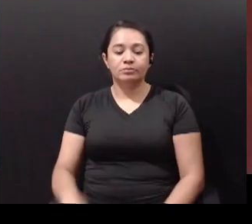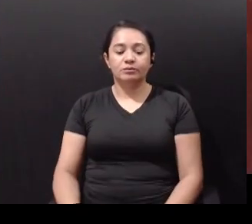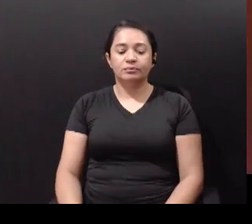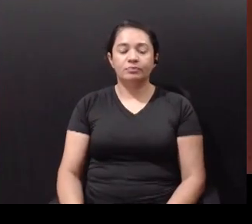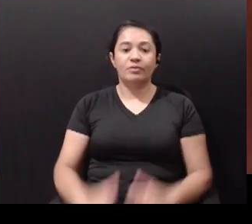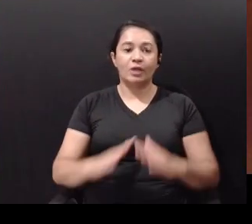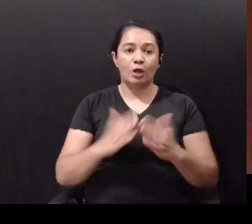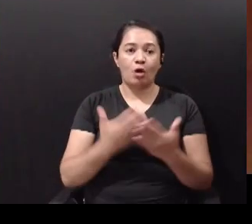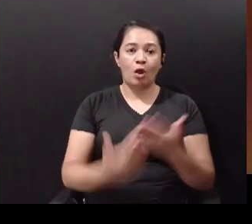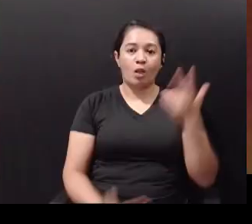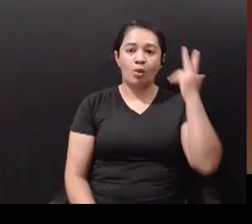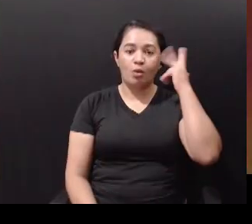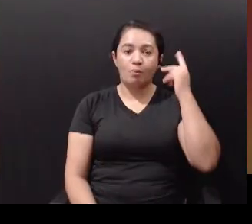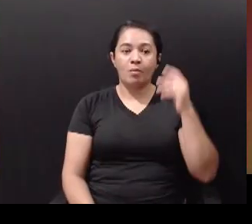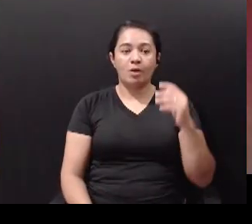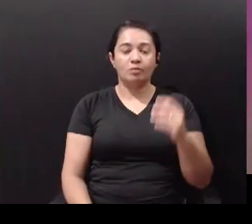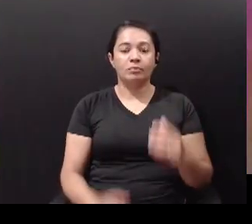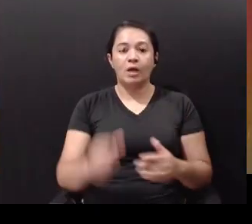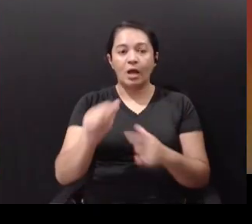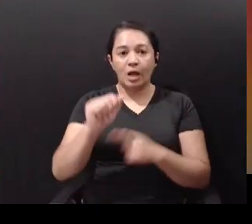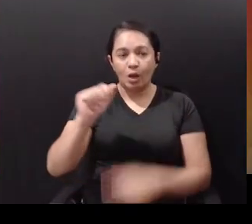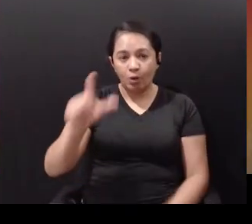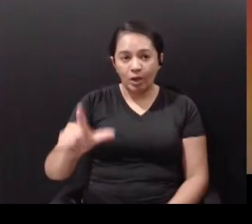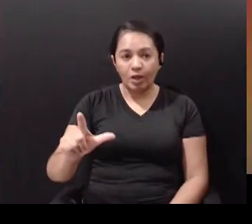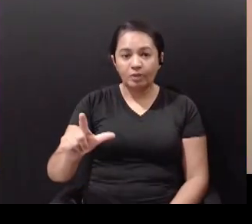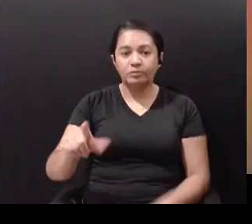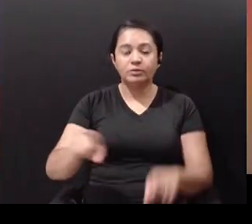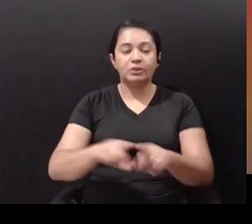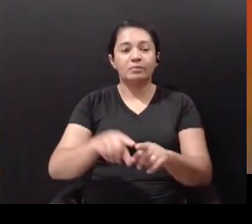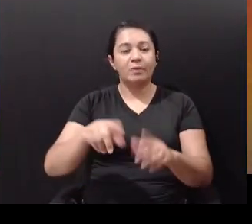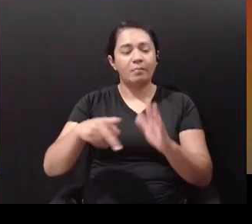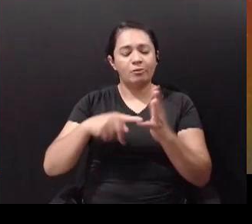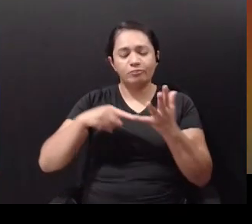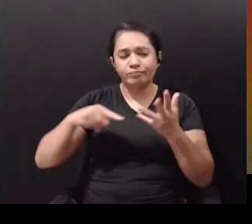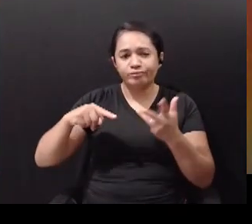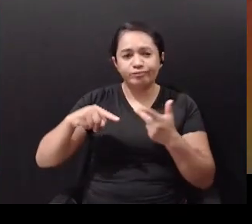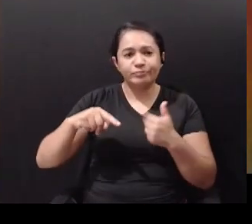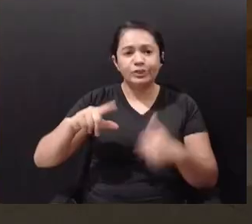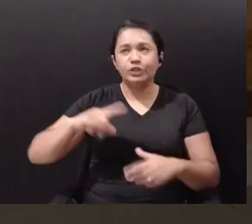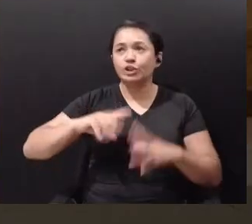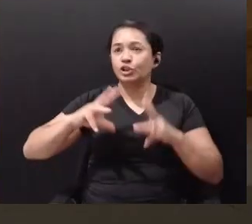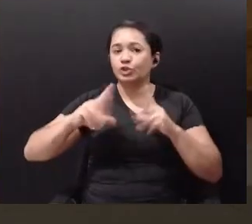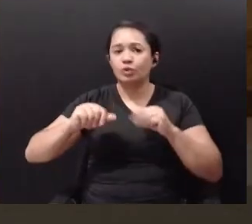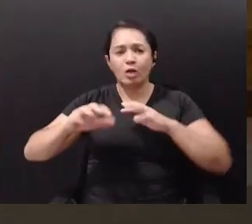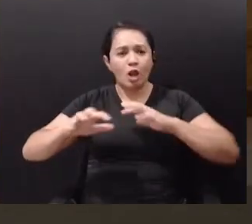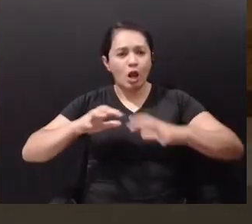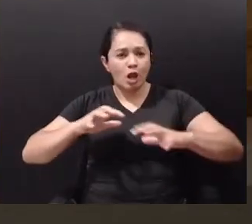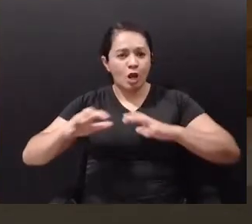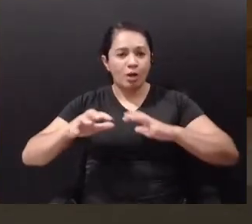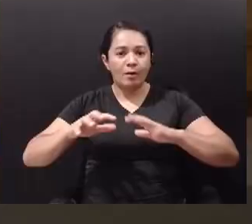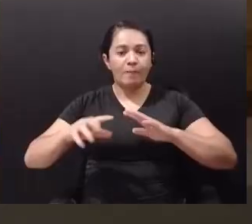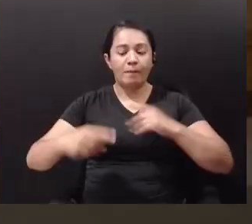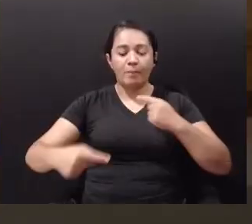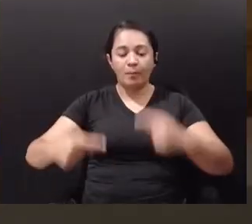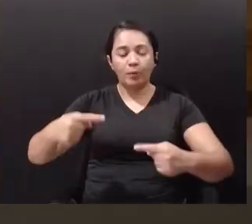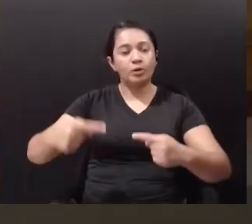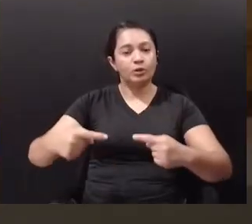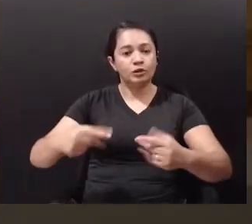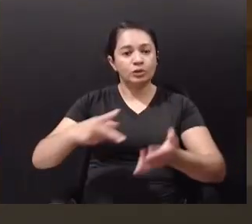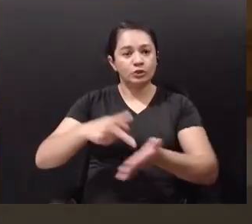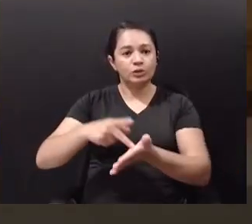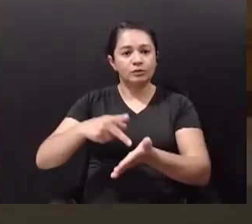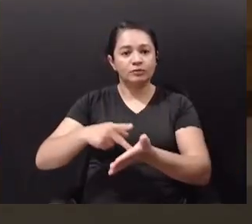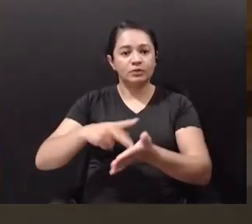alugou o prédio do Arthur Segurado. Então, assim, havia toda uma mobilização política mesmo, no sentido de